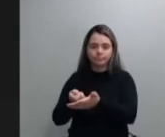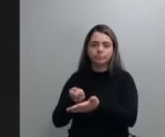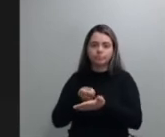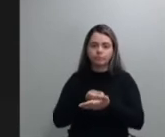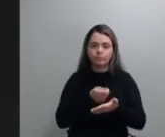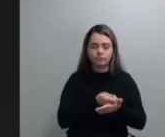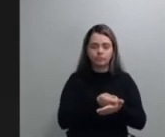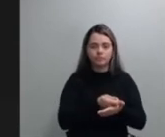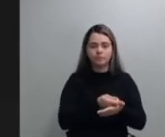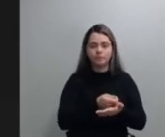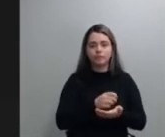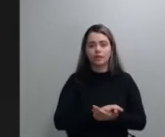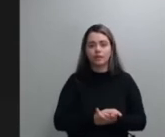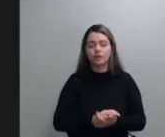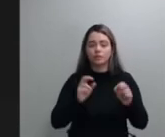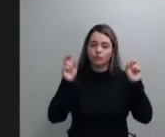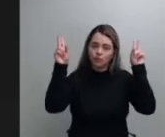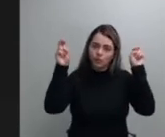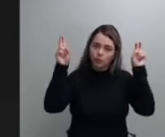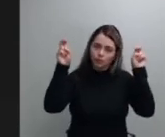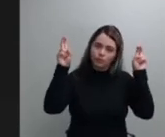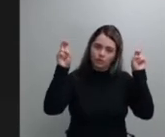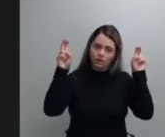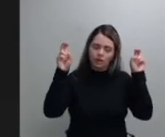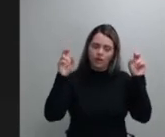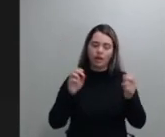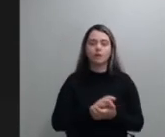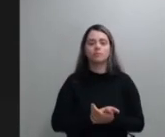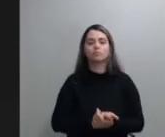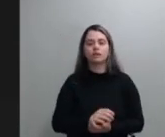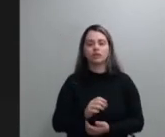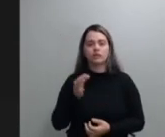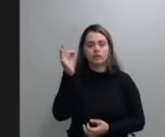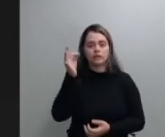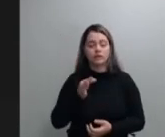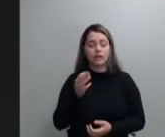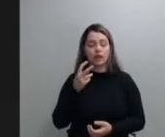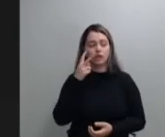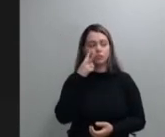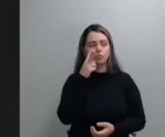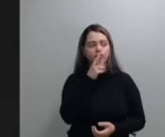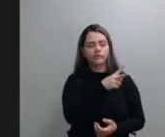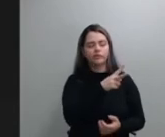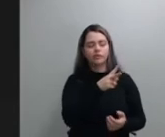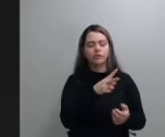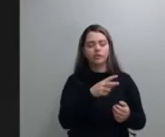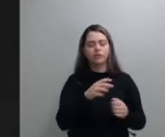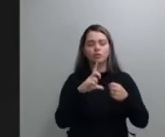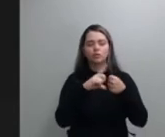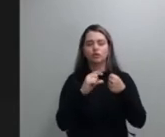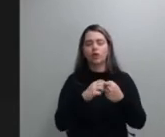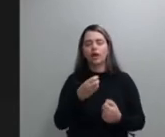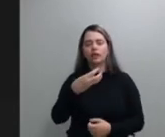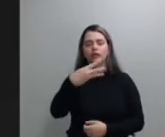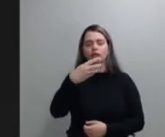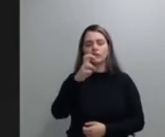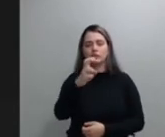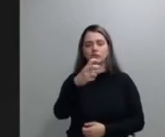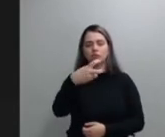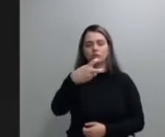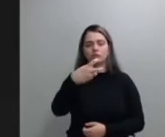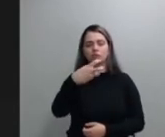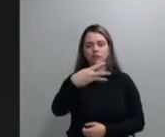do tema especificamente com os olhos voltados 535 me pareceu que de